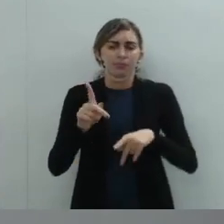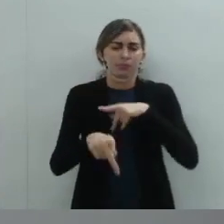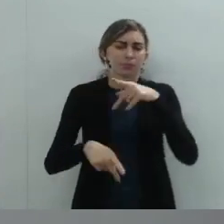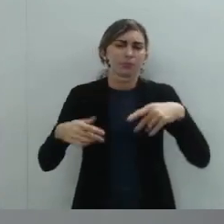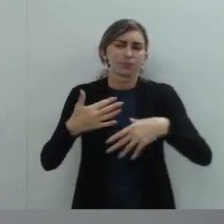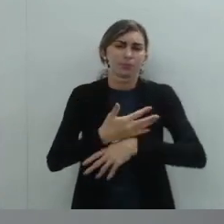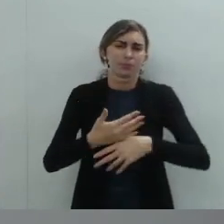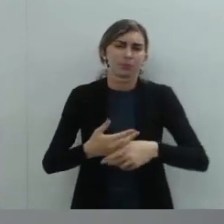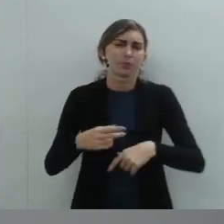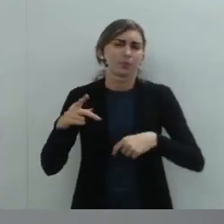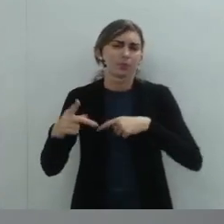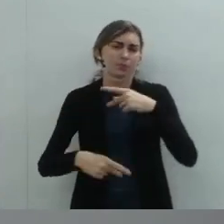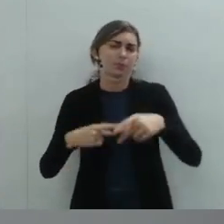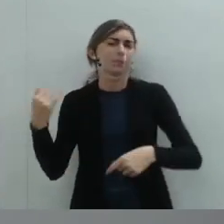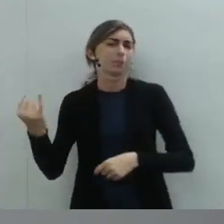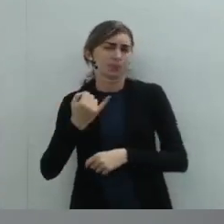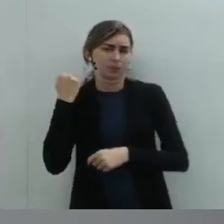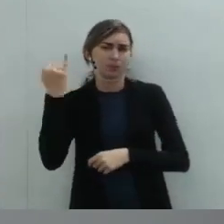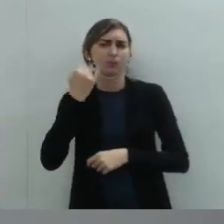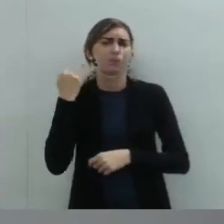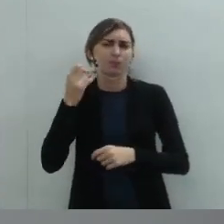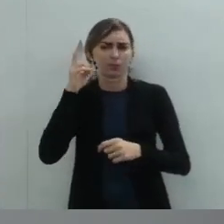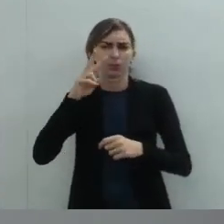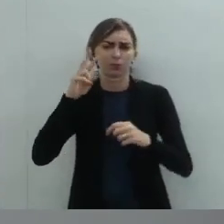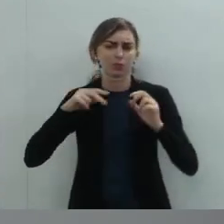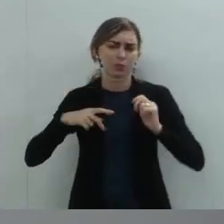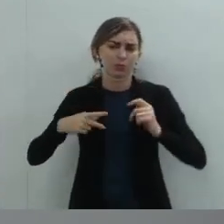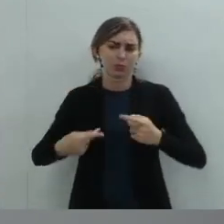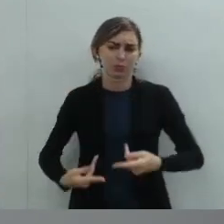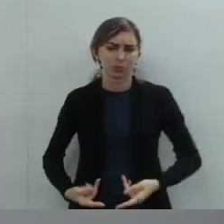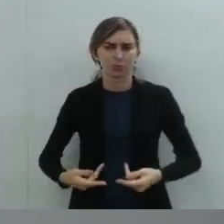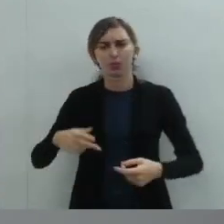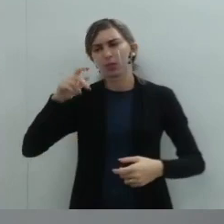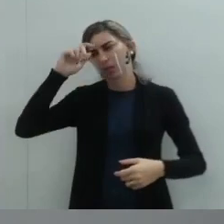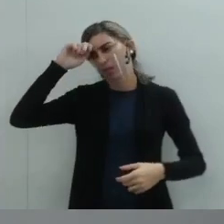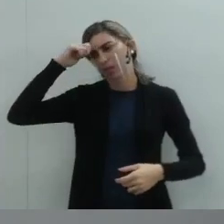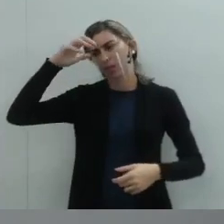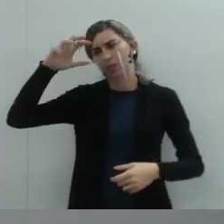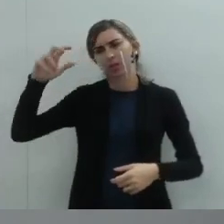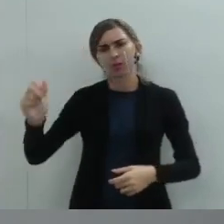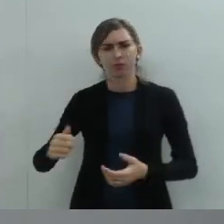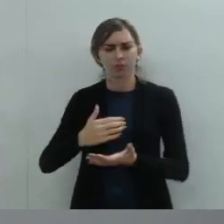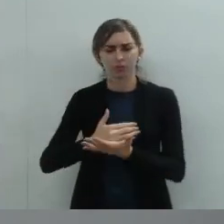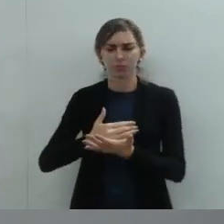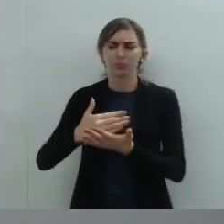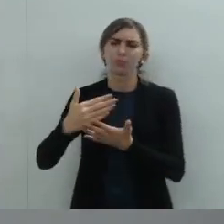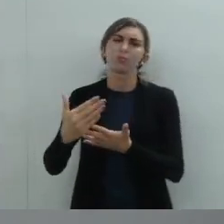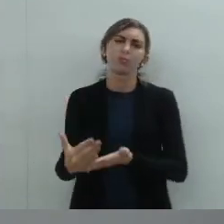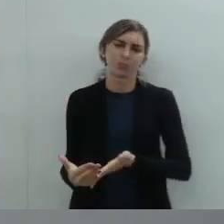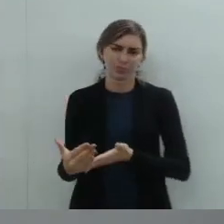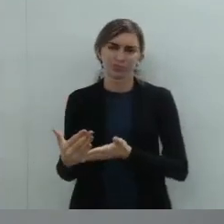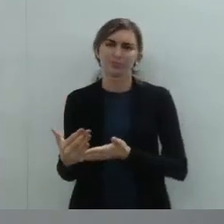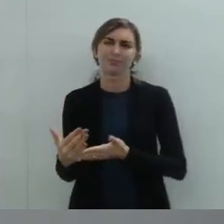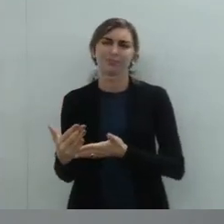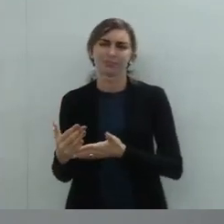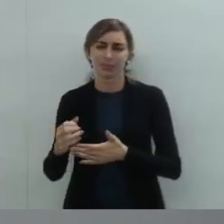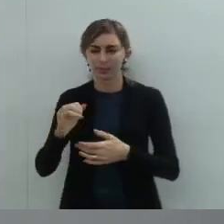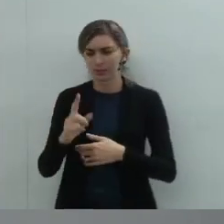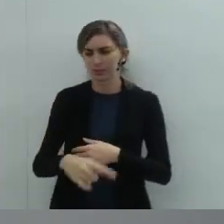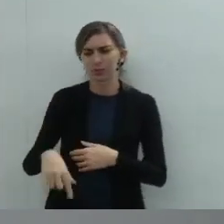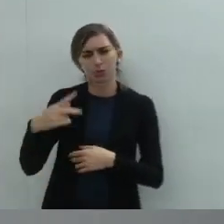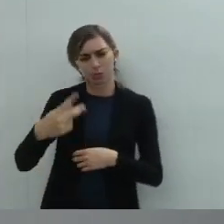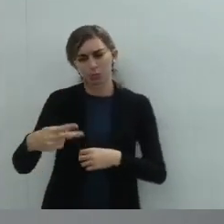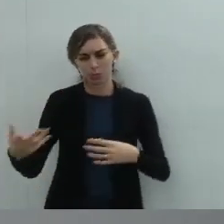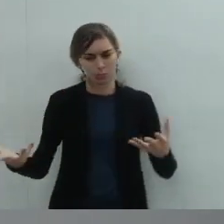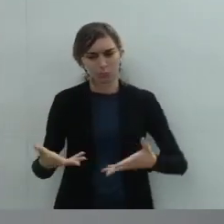de extrema importância para a história da humanidade. A África em si é o berço da civilização, né? Se a gente está aqui